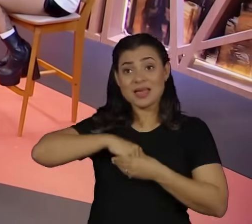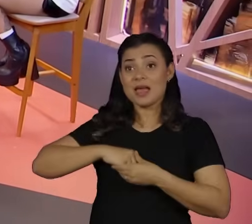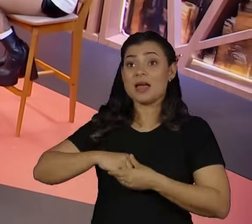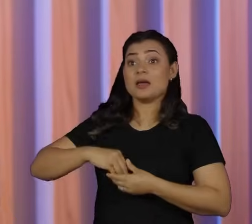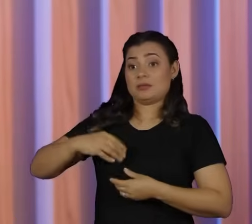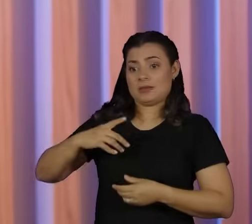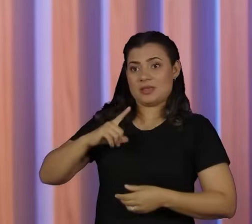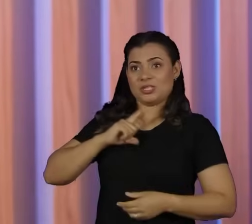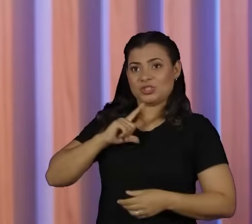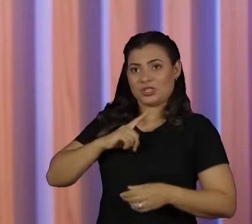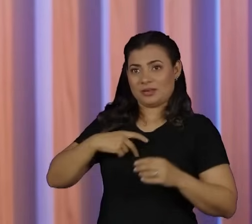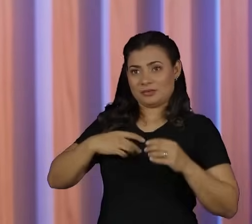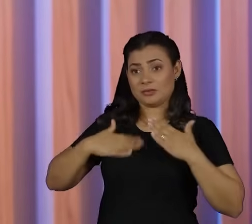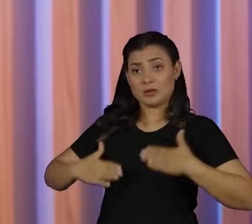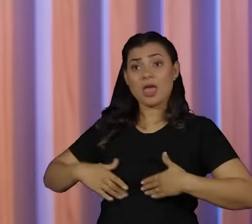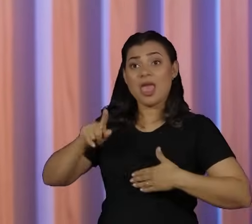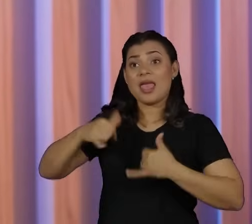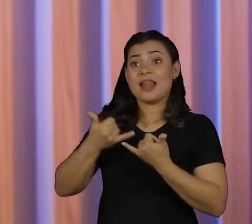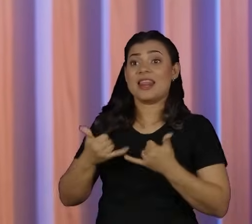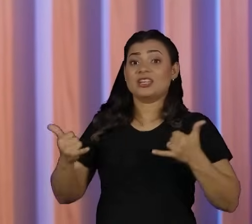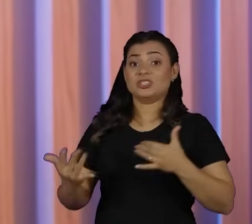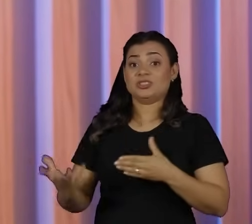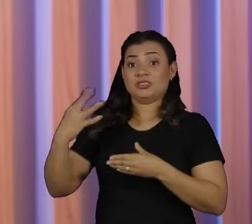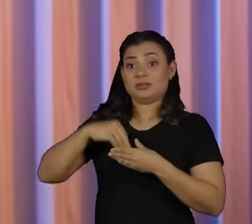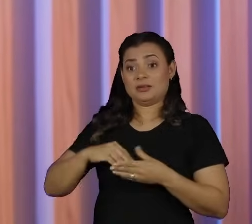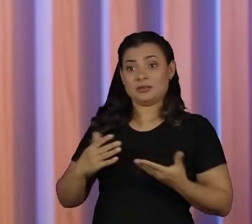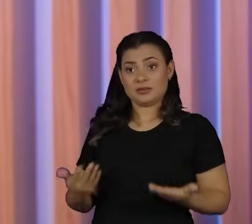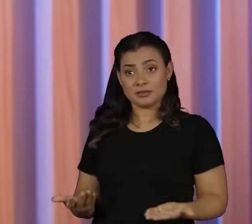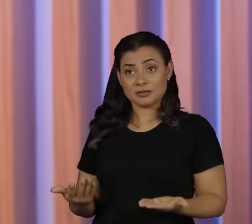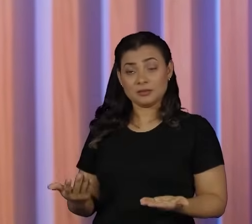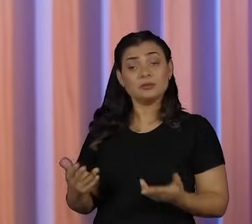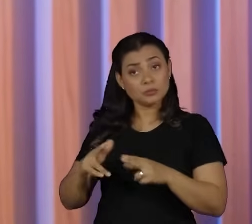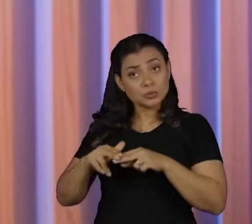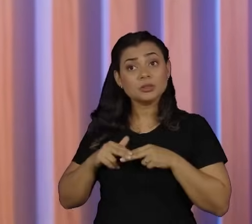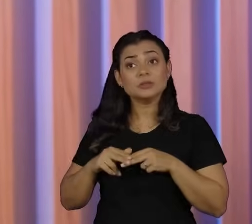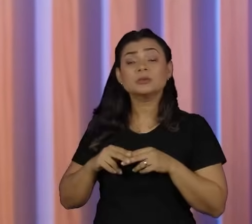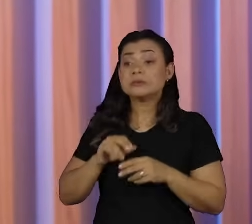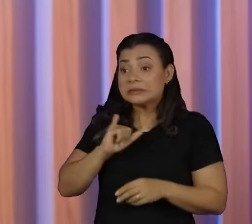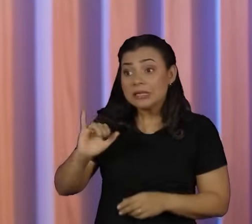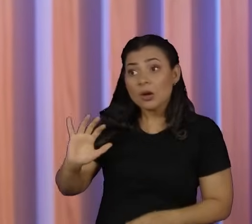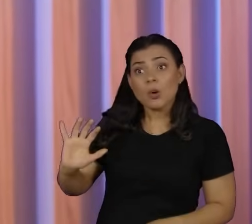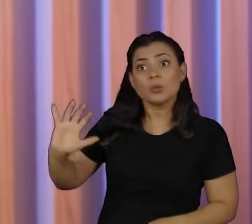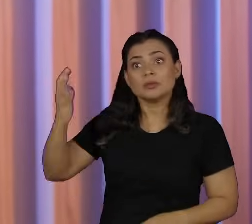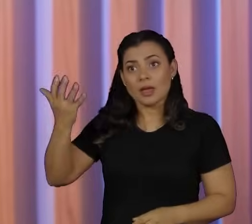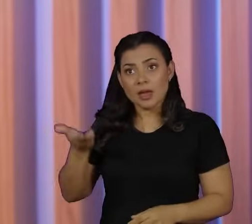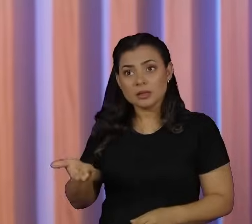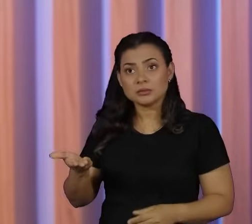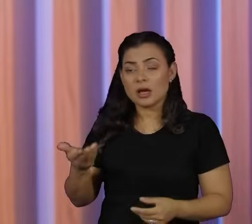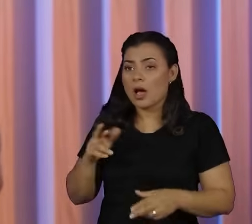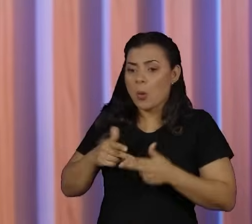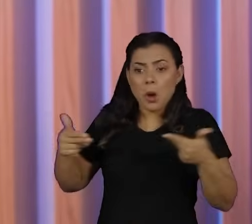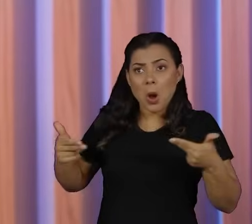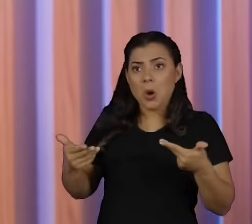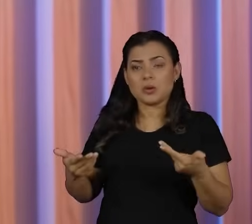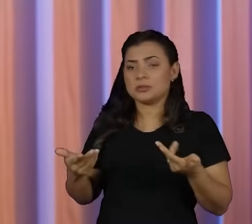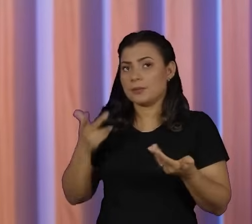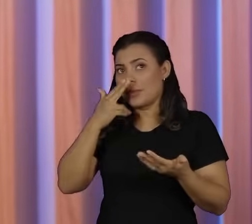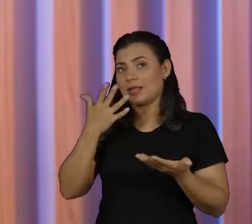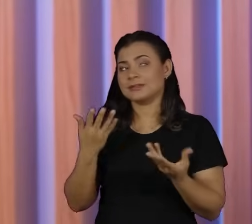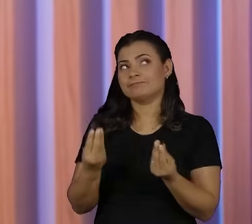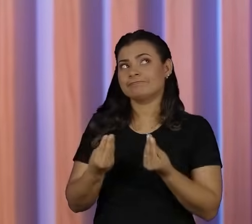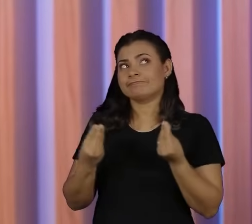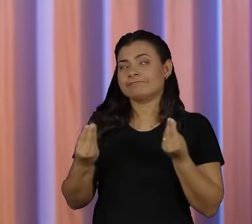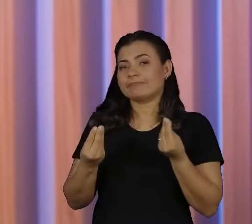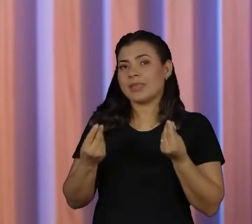biologicamente, ele vai trabalhar energeticamente. Então, quando acontece algum desequilíbrio,